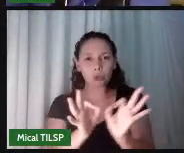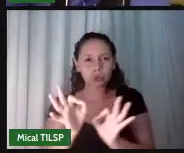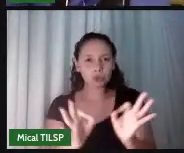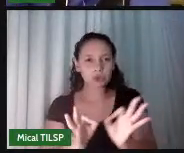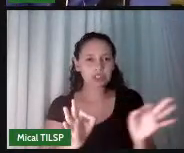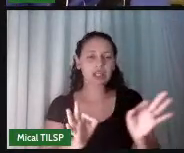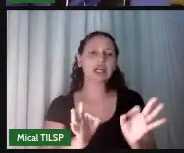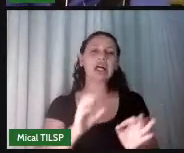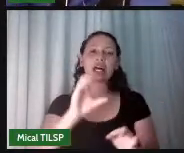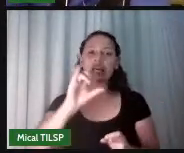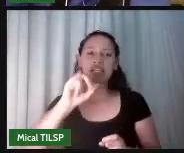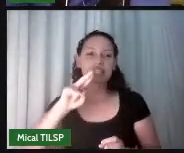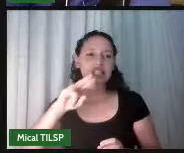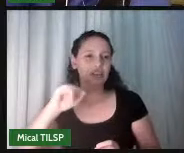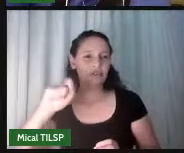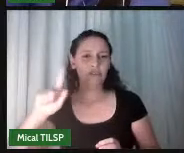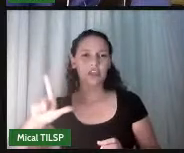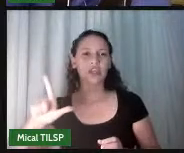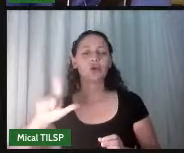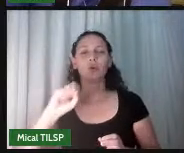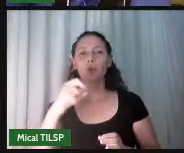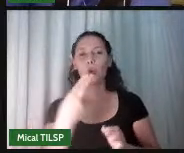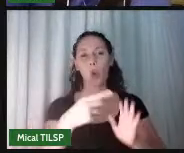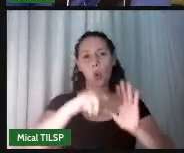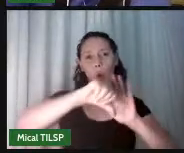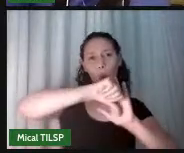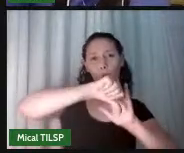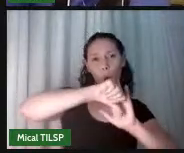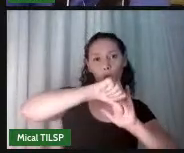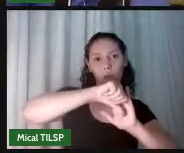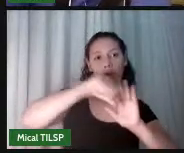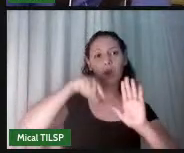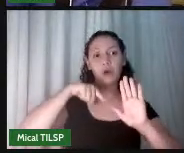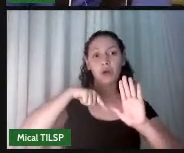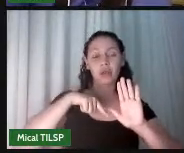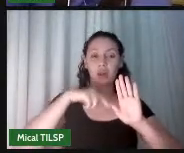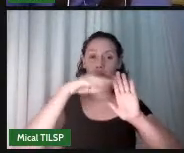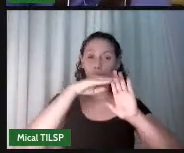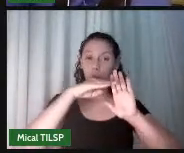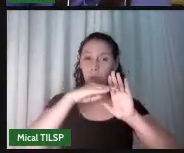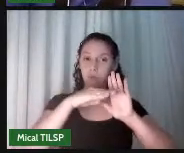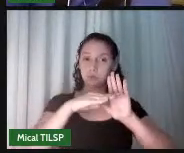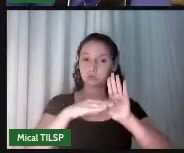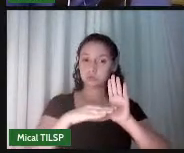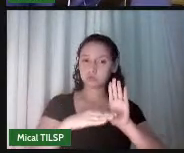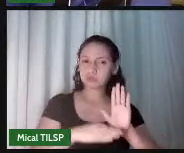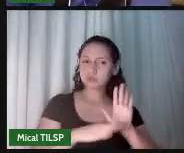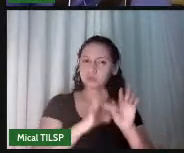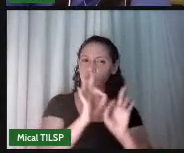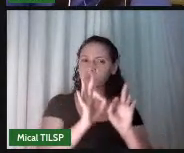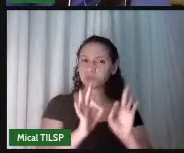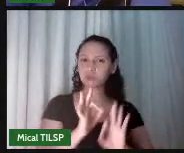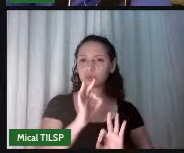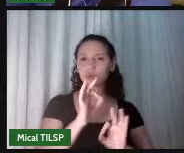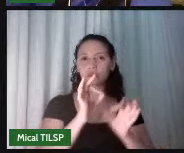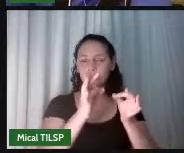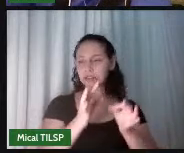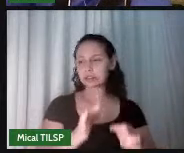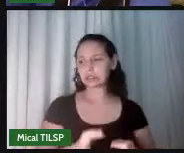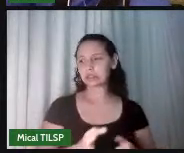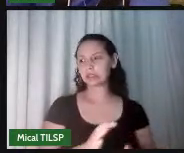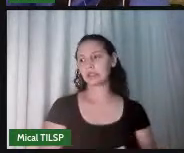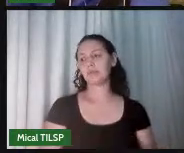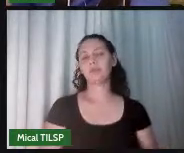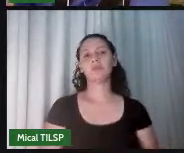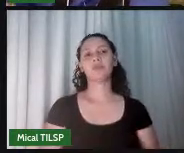gente tem os códigos de processo civil e criminal que vão reger toda a perícia. Então, a gente tem que... Não é assim,